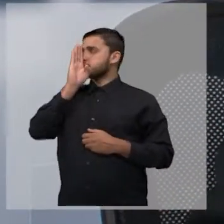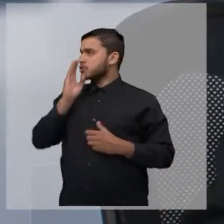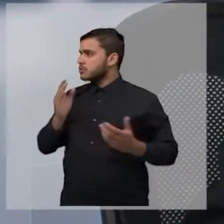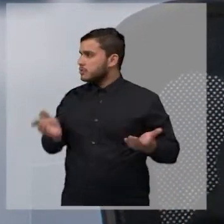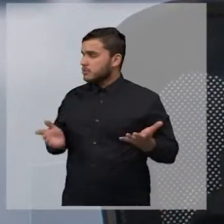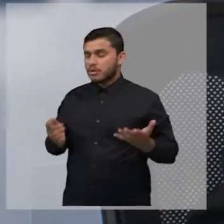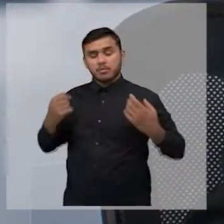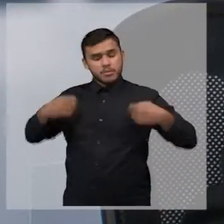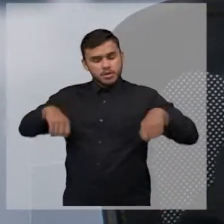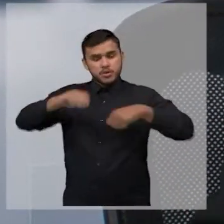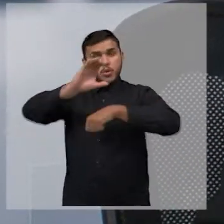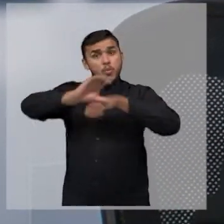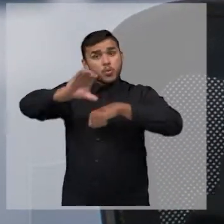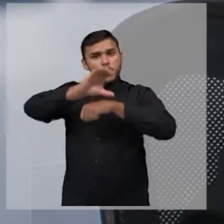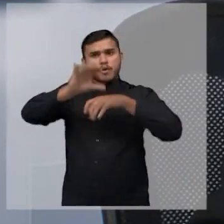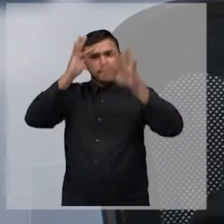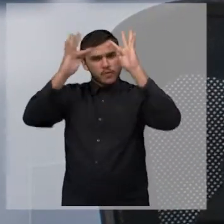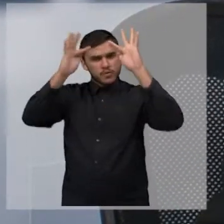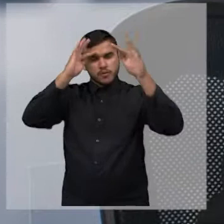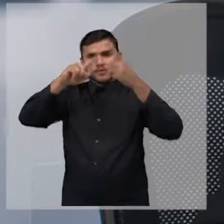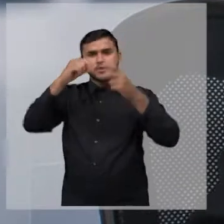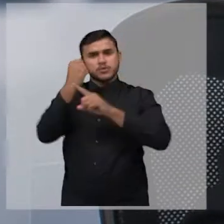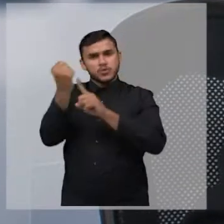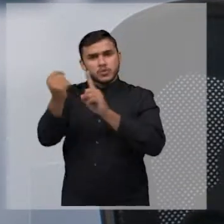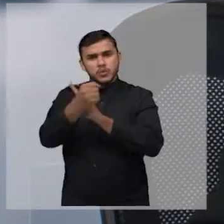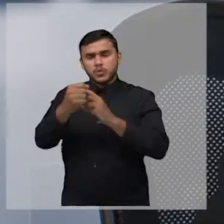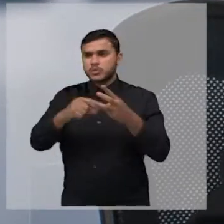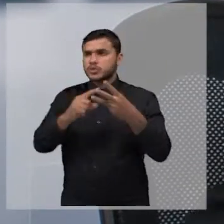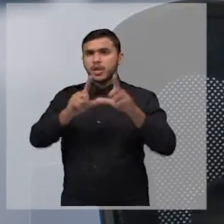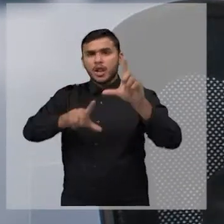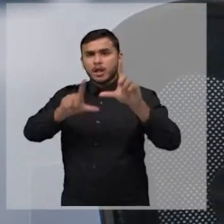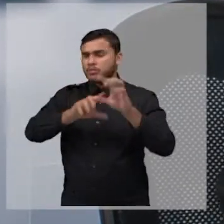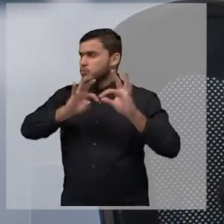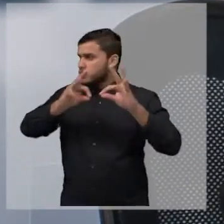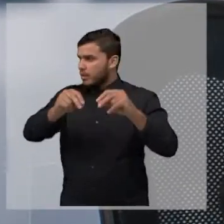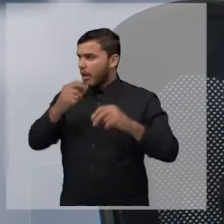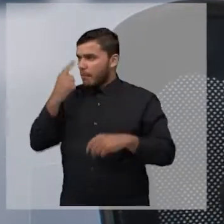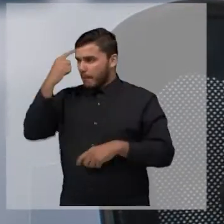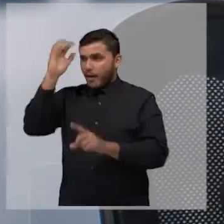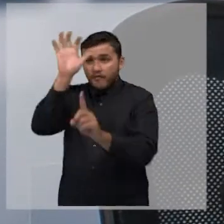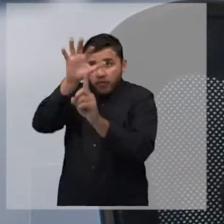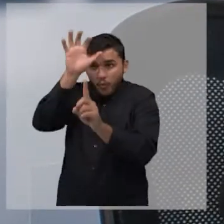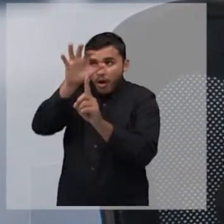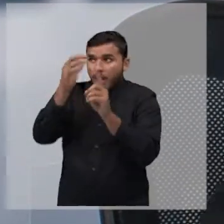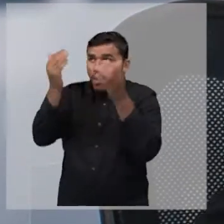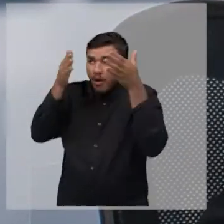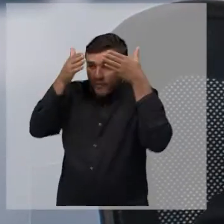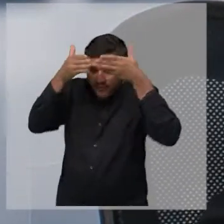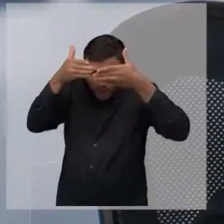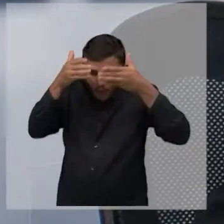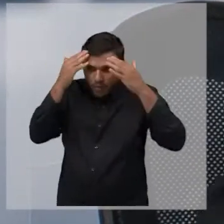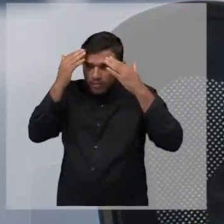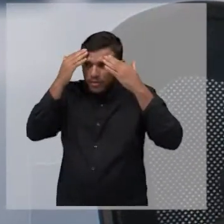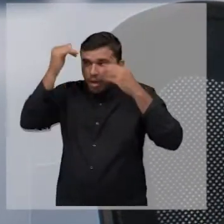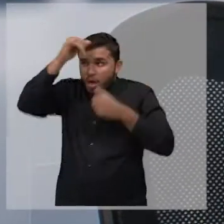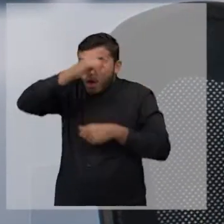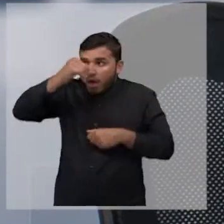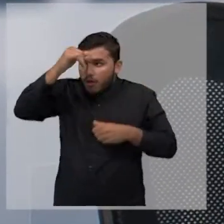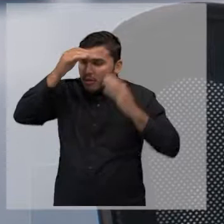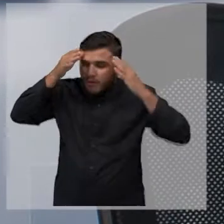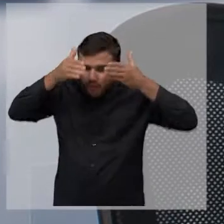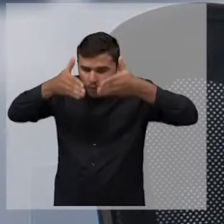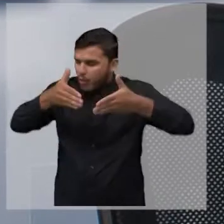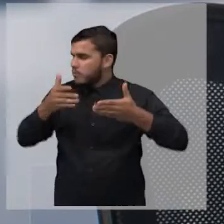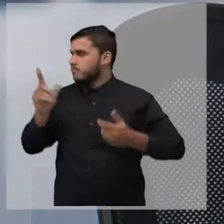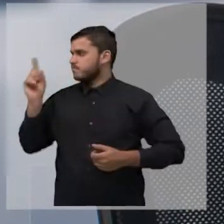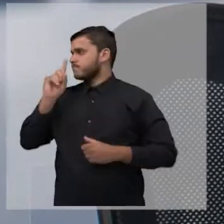cursos revejam seus parâmetros, suas metas e voltem a dialogar com a sociedade. Que em alguns aspectos, eu acho que